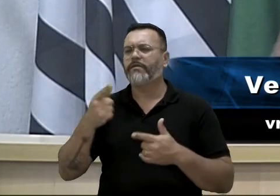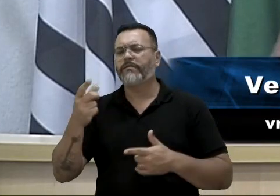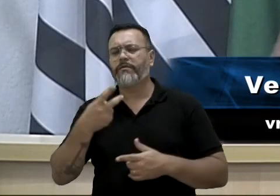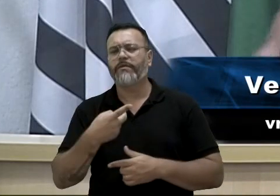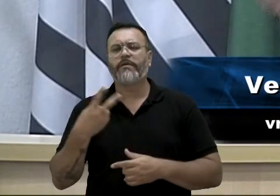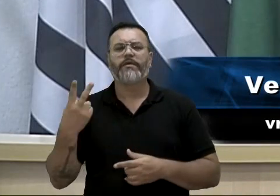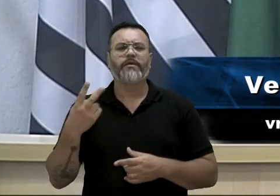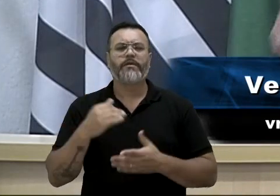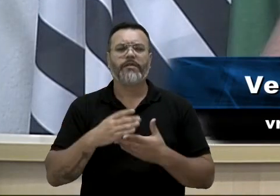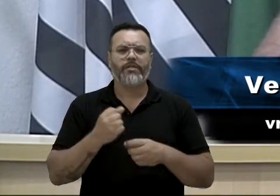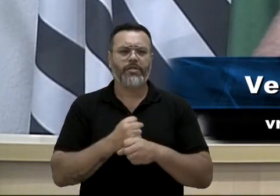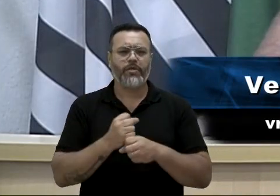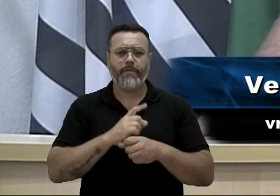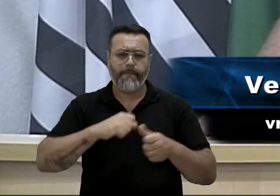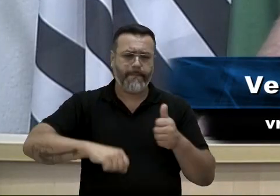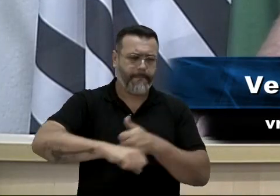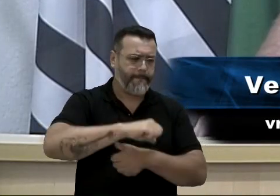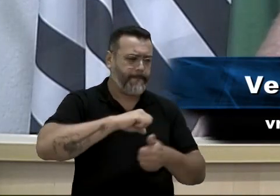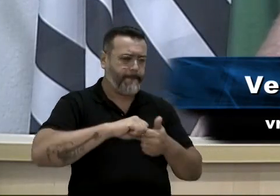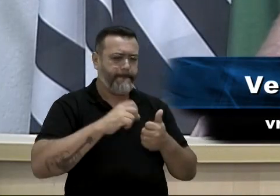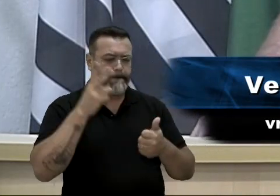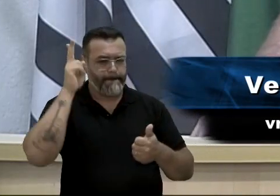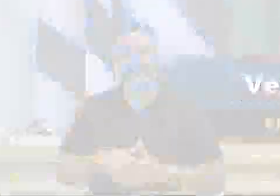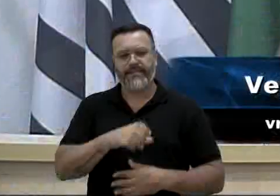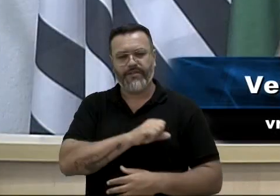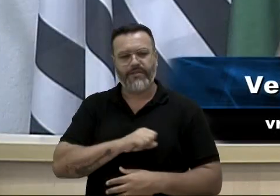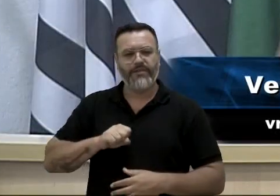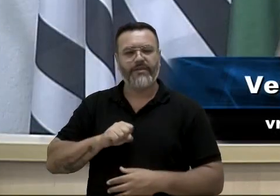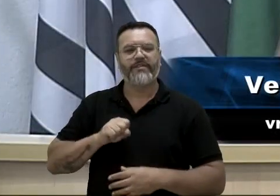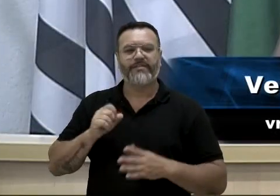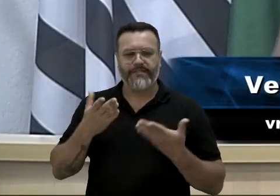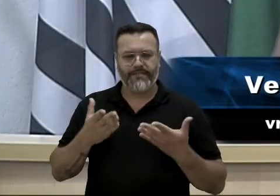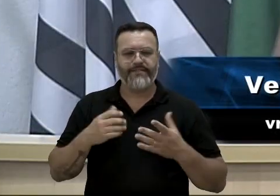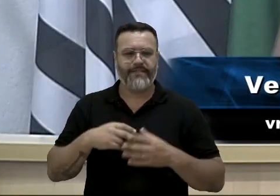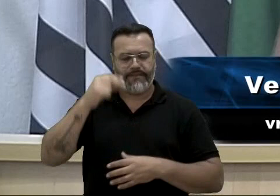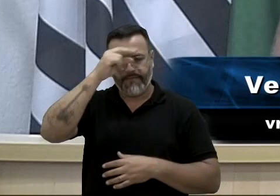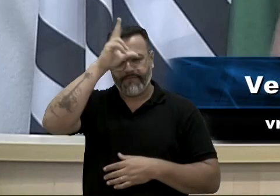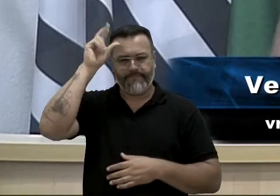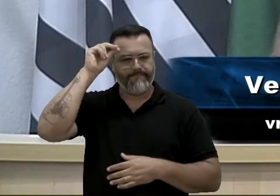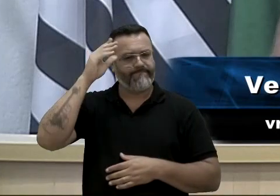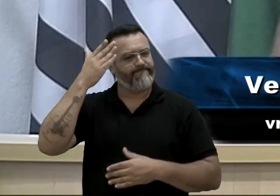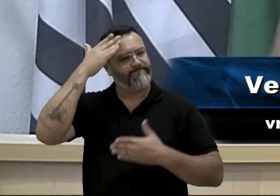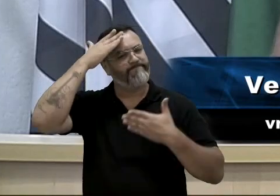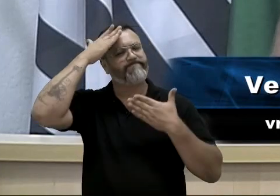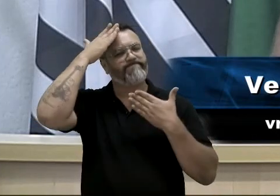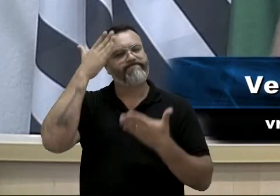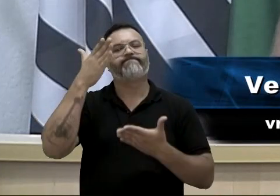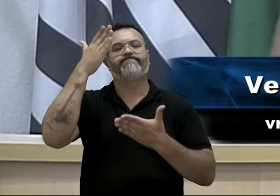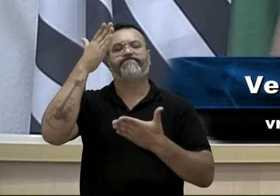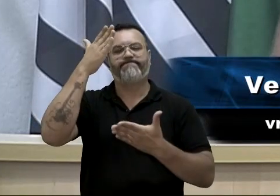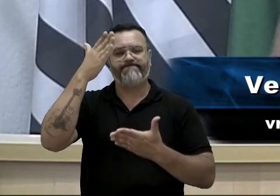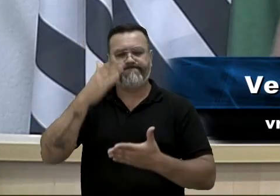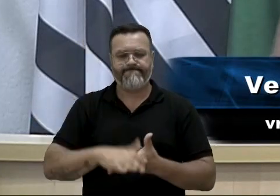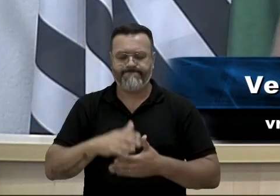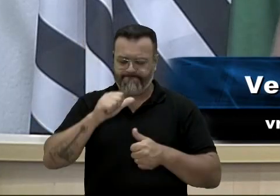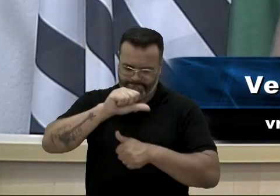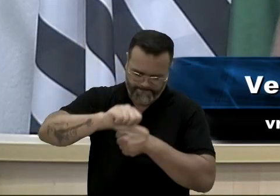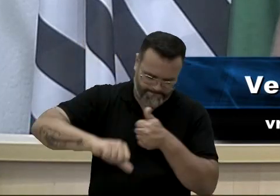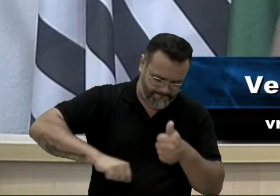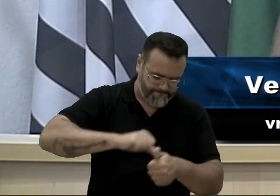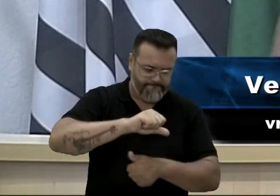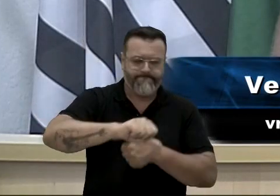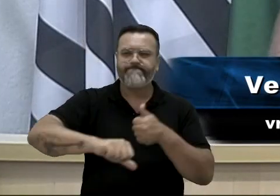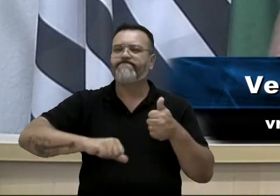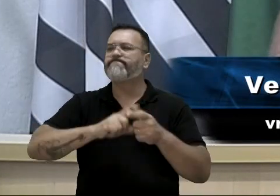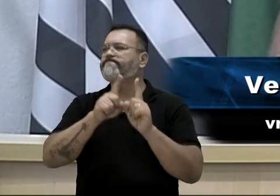de lixo para mudar mais uma vez a história do servidor público. Agradecer, prefeito Saldi. Obrigado, cara, por o senhor estar mudando a vida do servidor